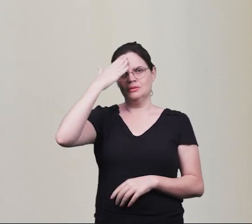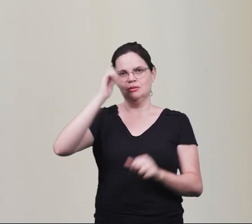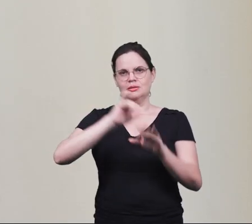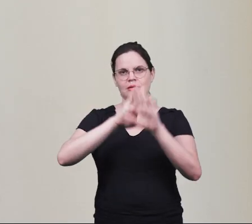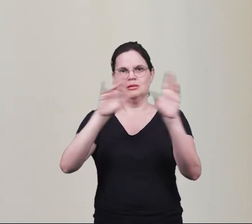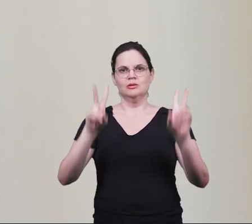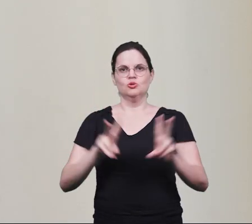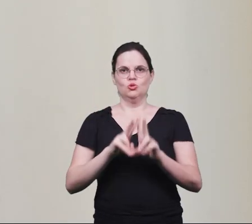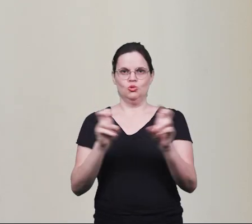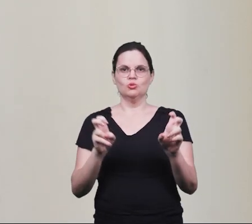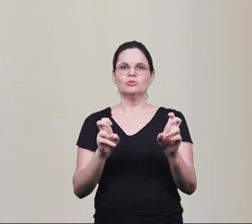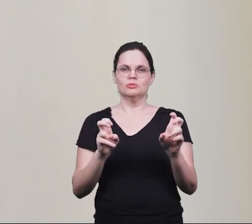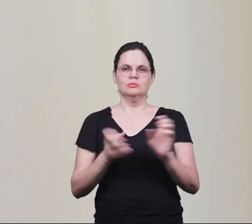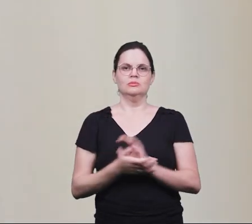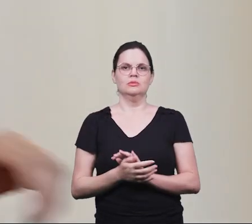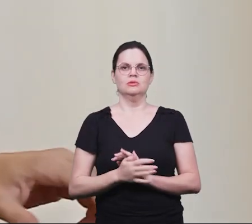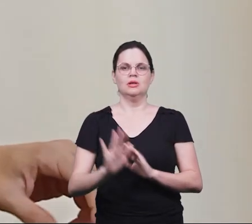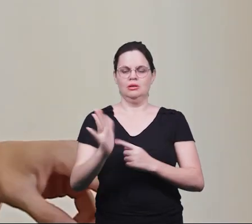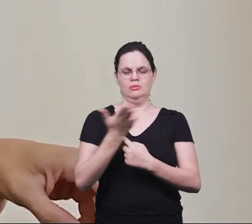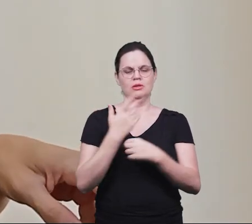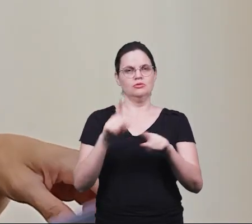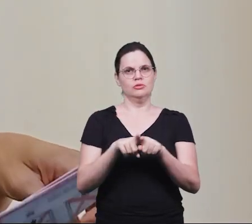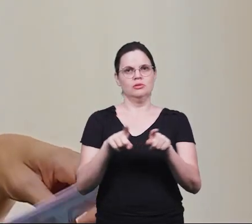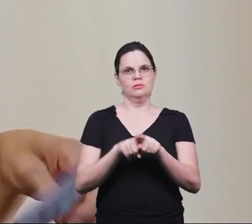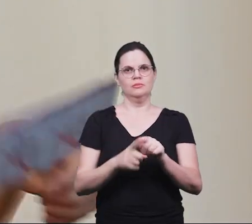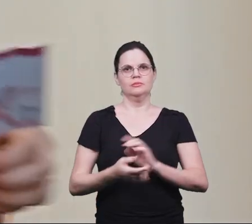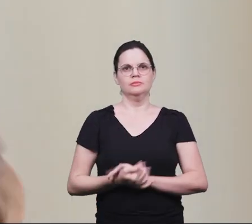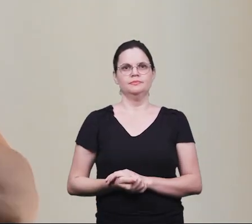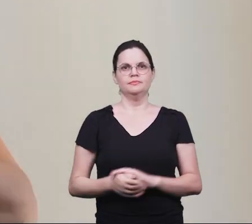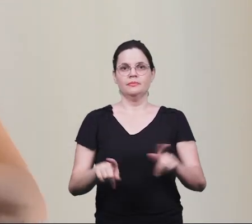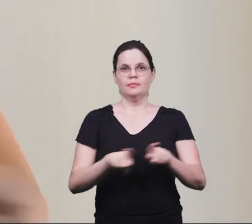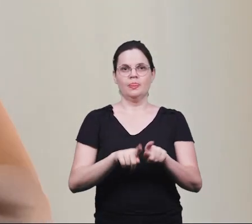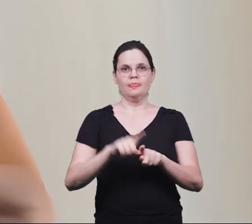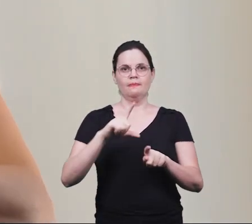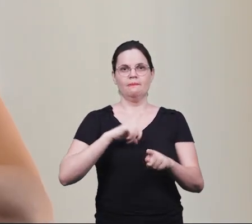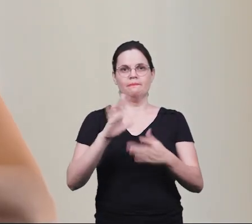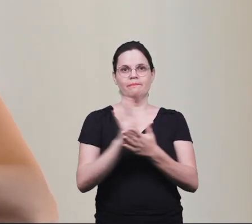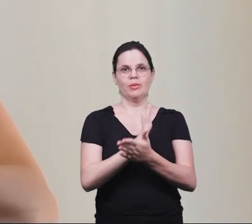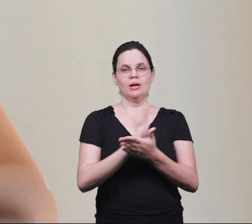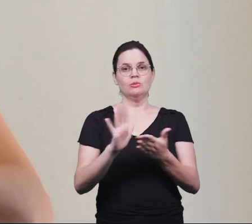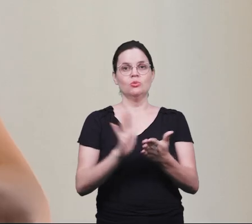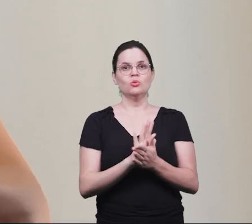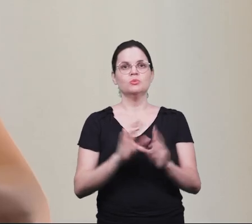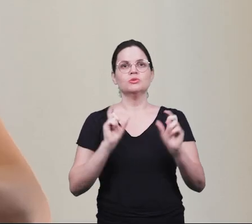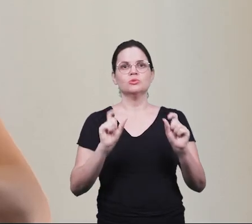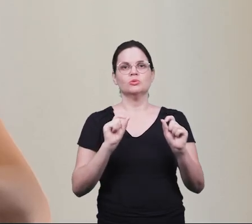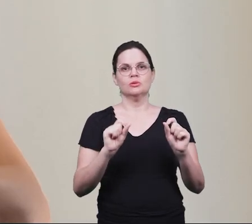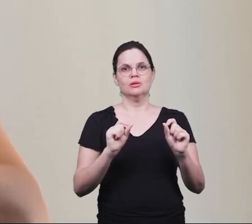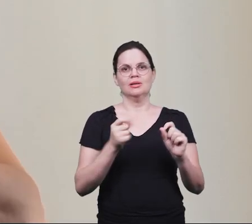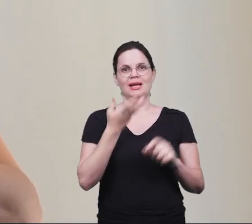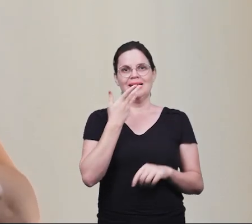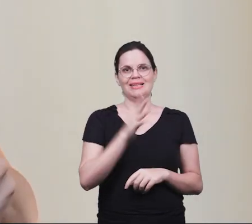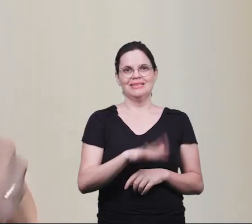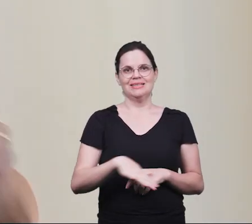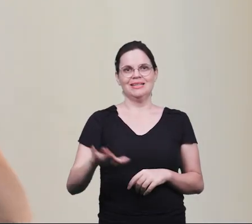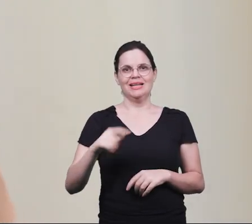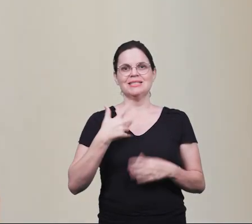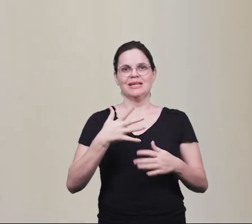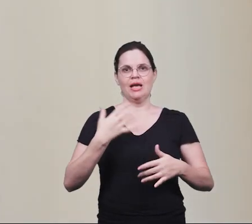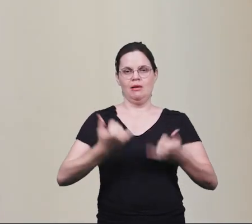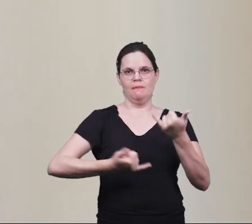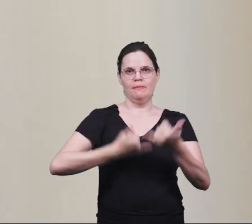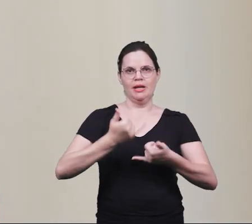atos do culto pela criança e nos ajuda. Temos também situações durante o culto que as crianças por vezes